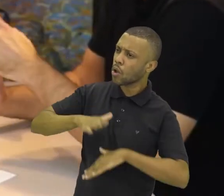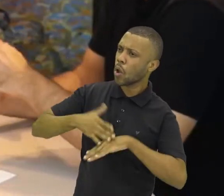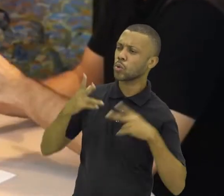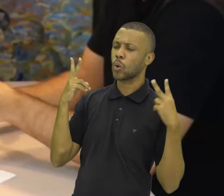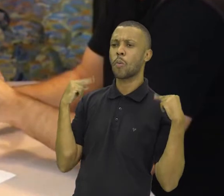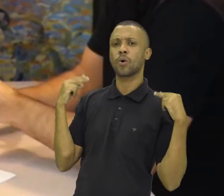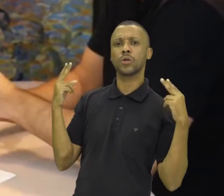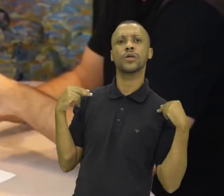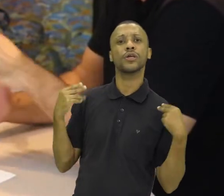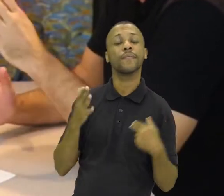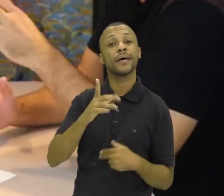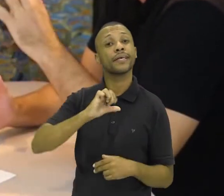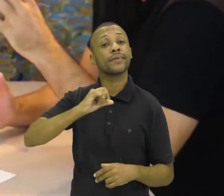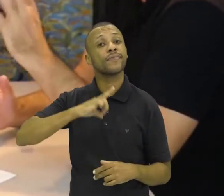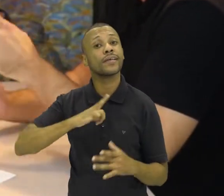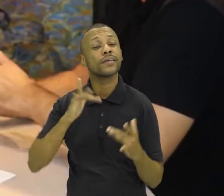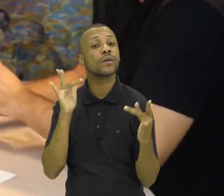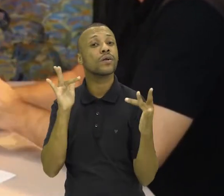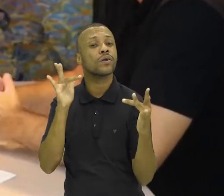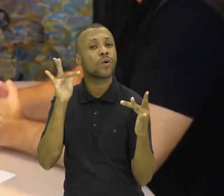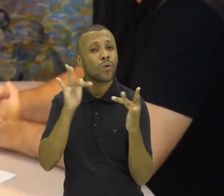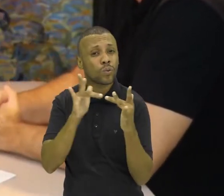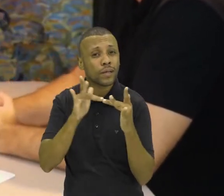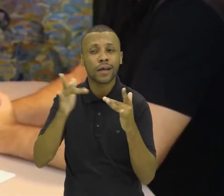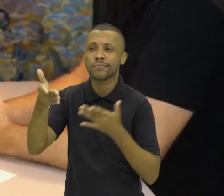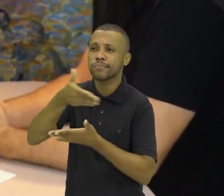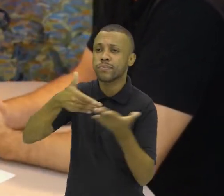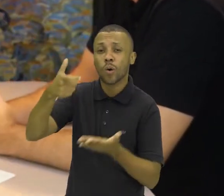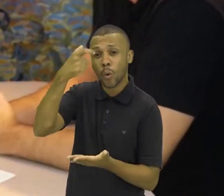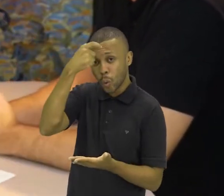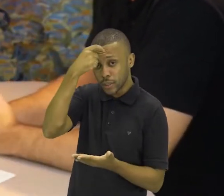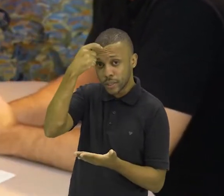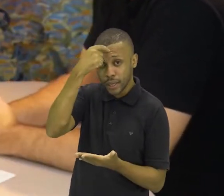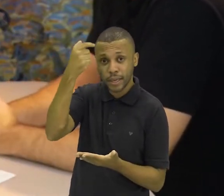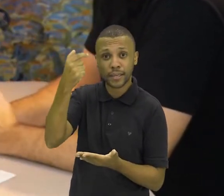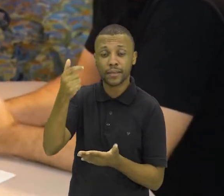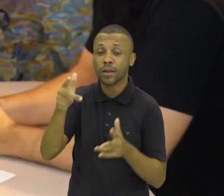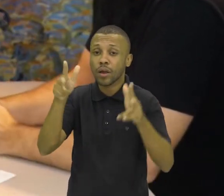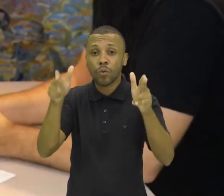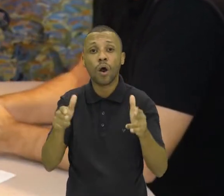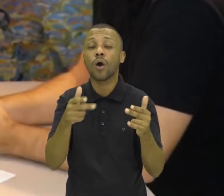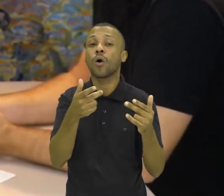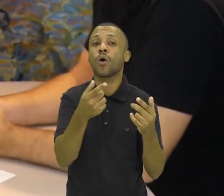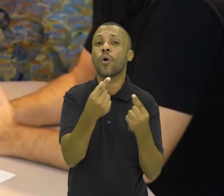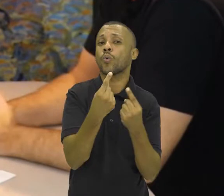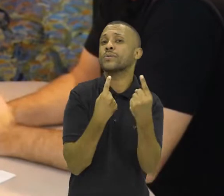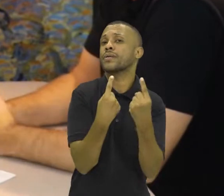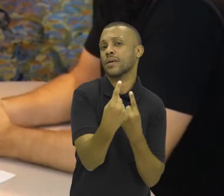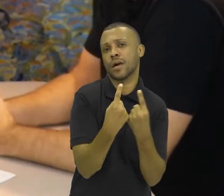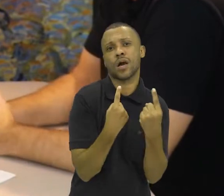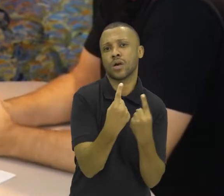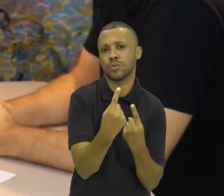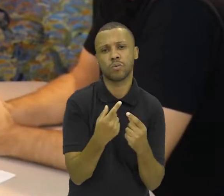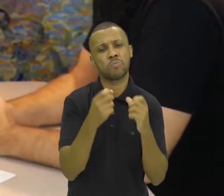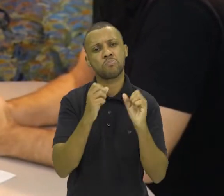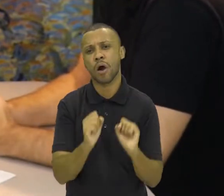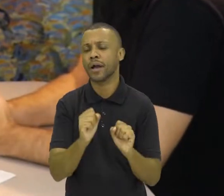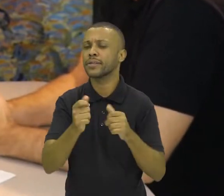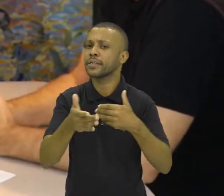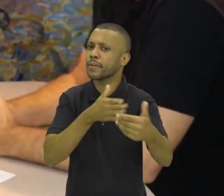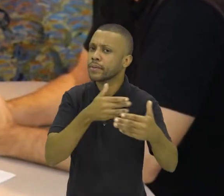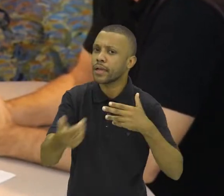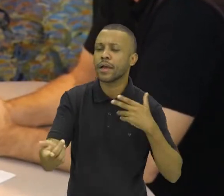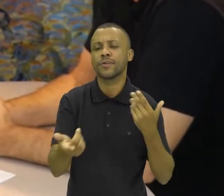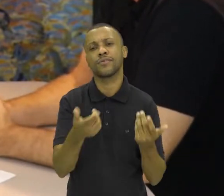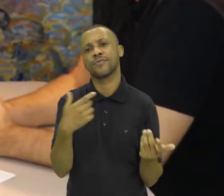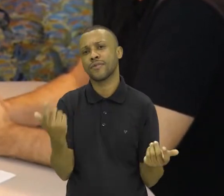se teletransportado da casa para o lugar onde ela está. E aí o trânsito é democrático, né? Ele não escolhe